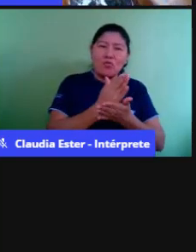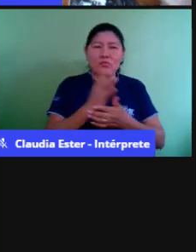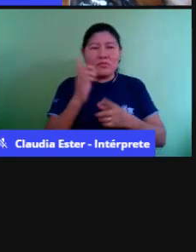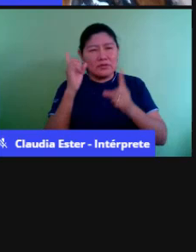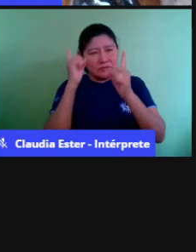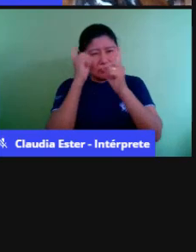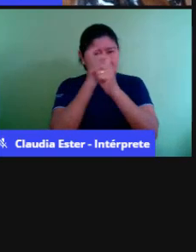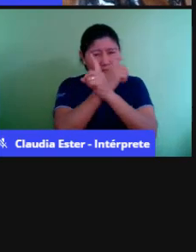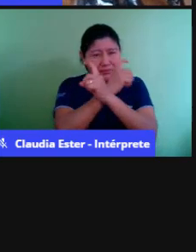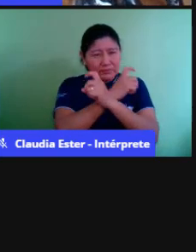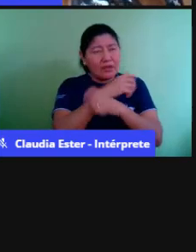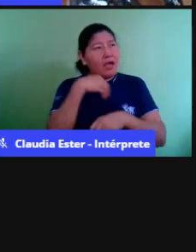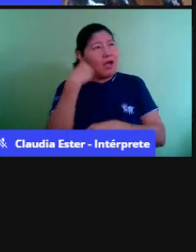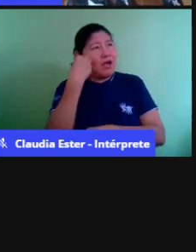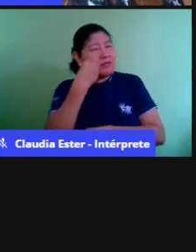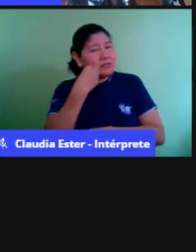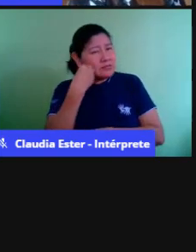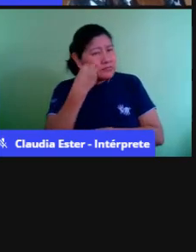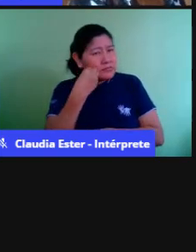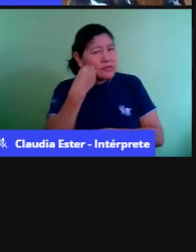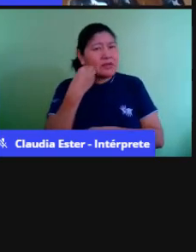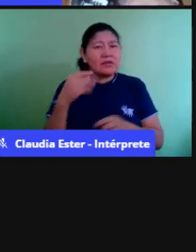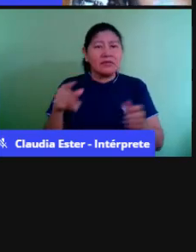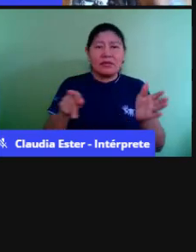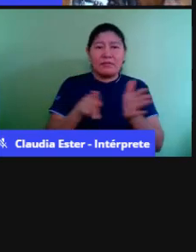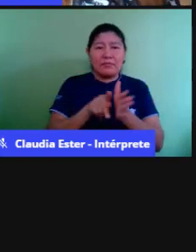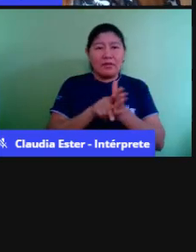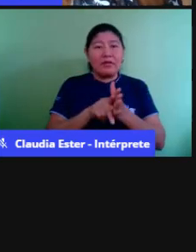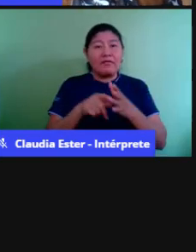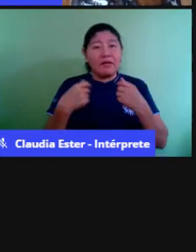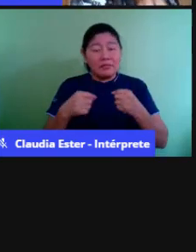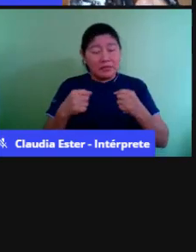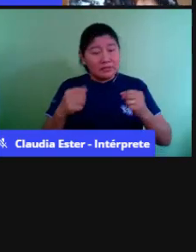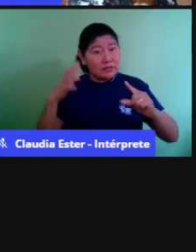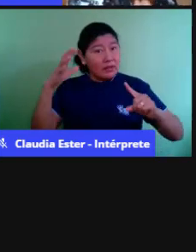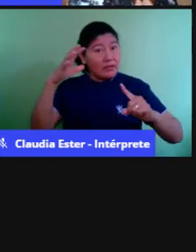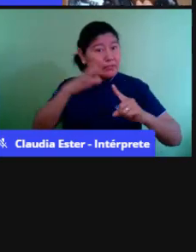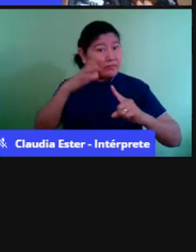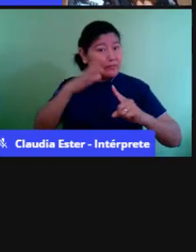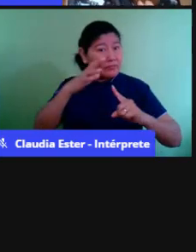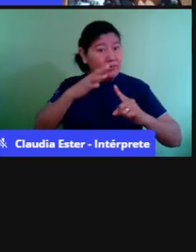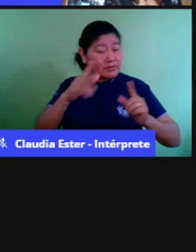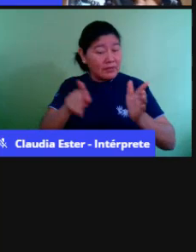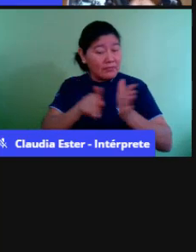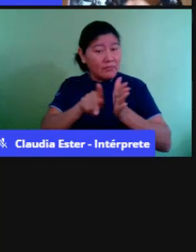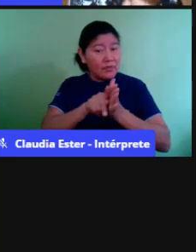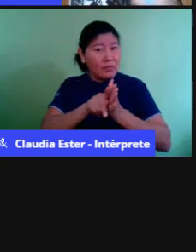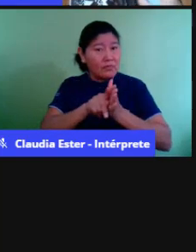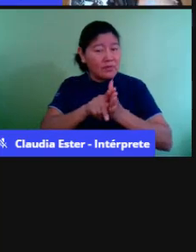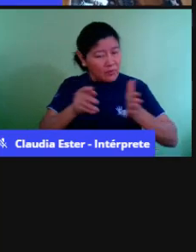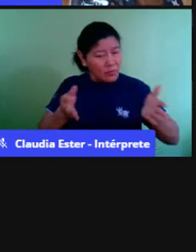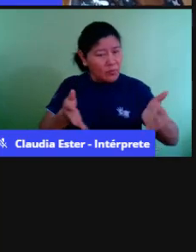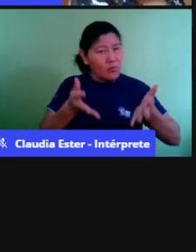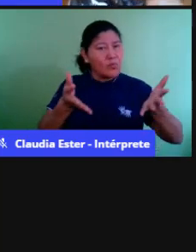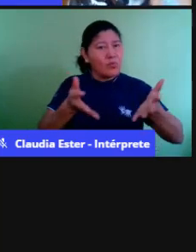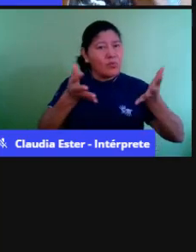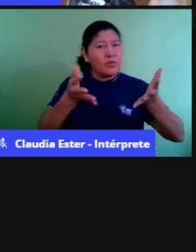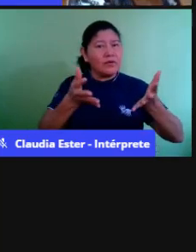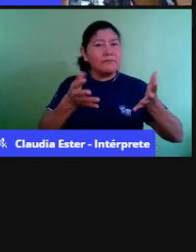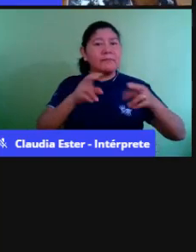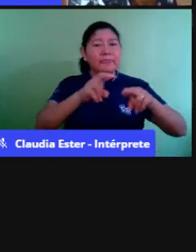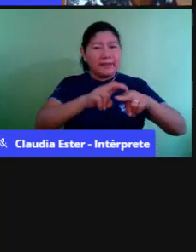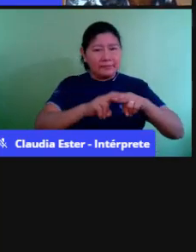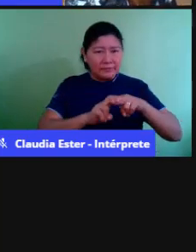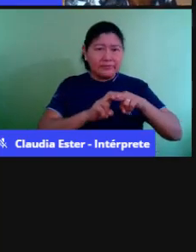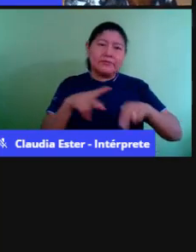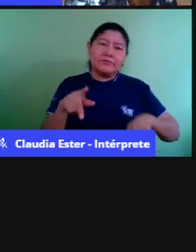muitas experiências e precisa ter muito incentivo nesse processo, né? Então, o professor, ele